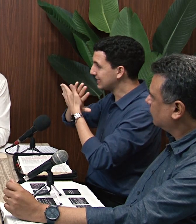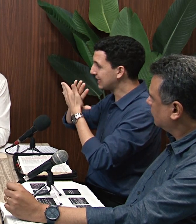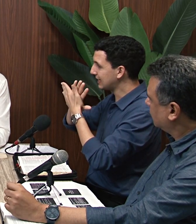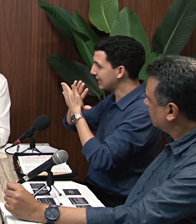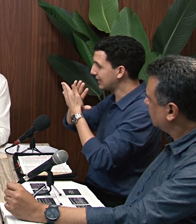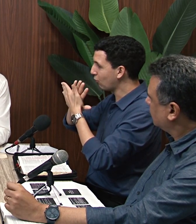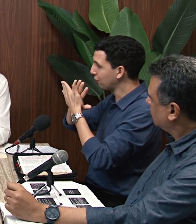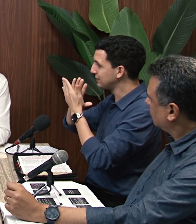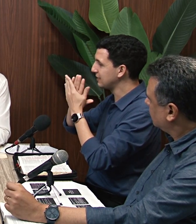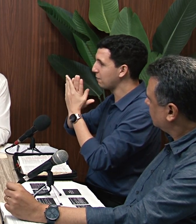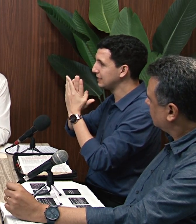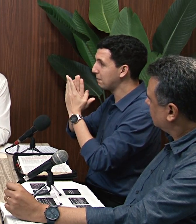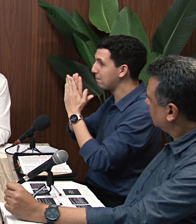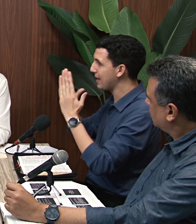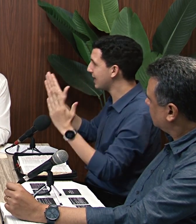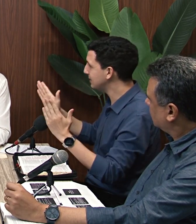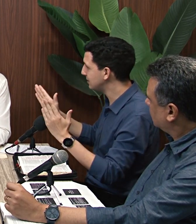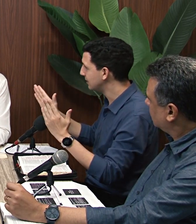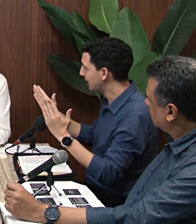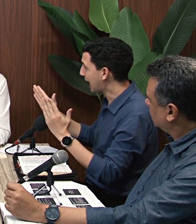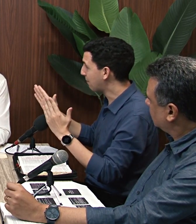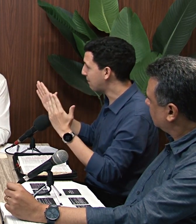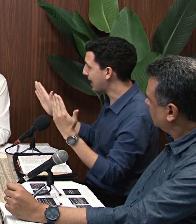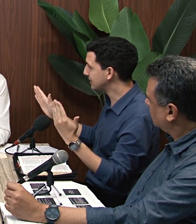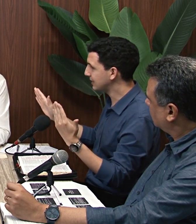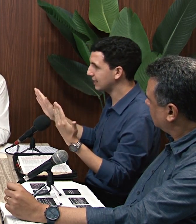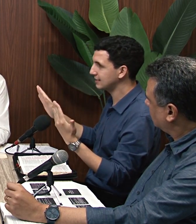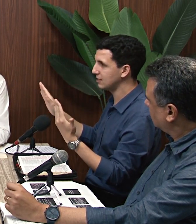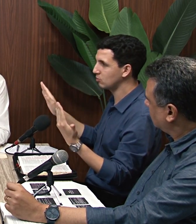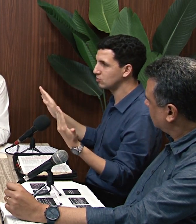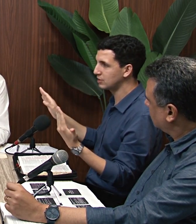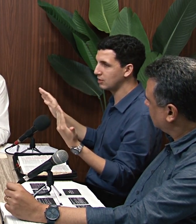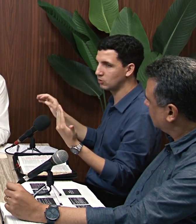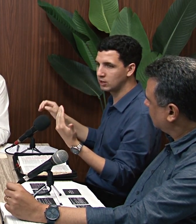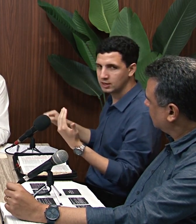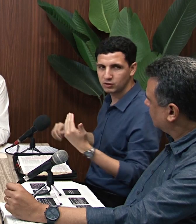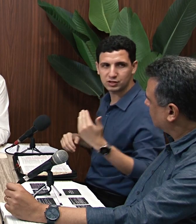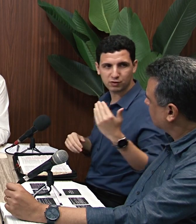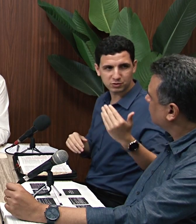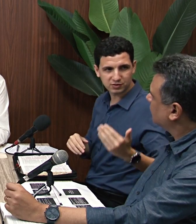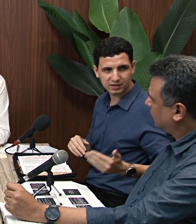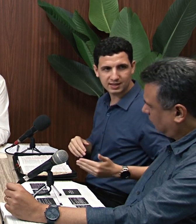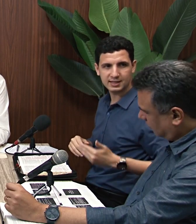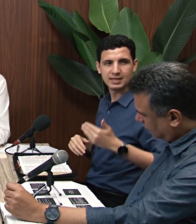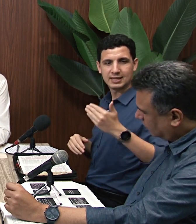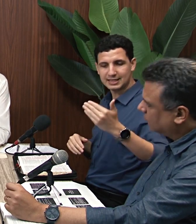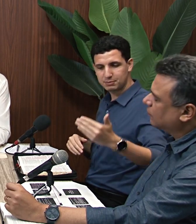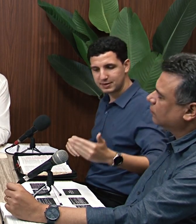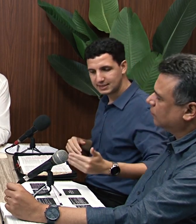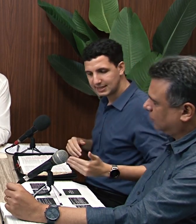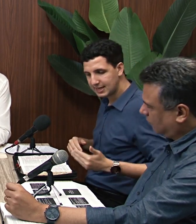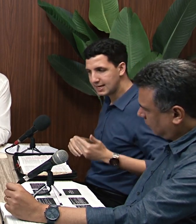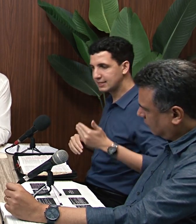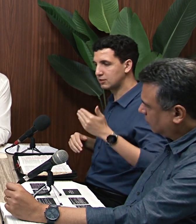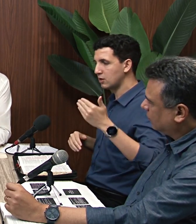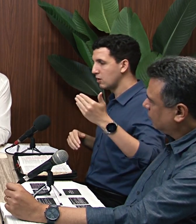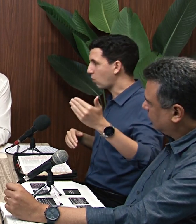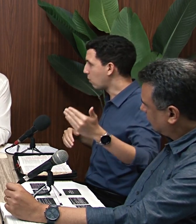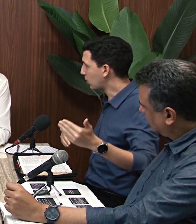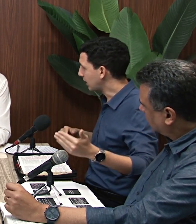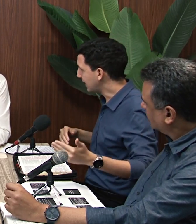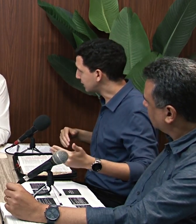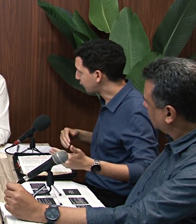a igreja ela oficialmente perde a parte que ela tem com o Senhor. Nós fomos vendo ali das primeiras